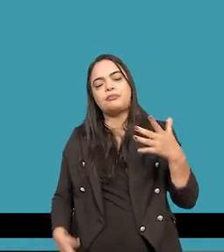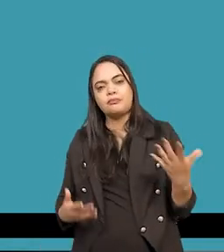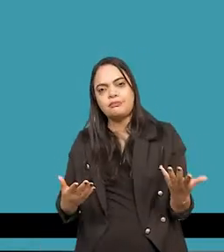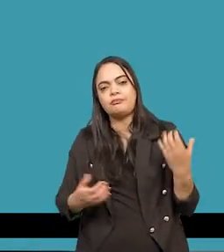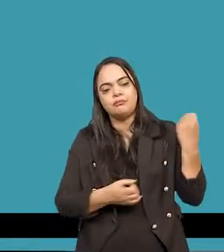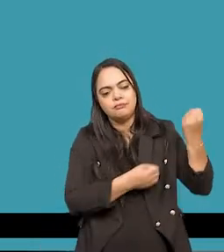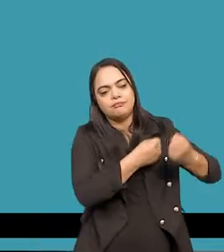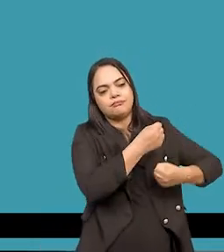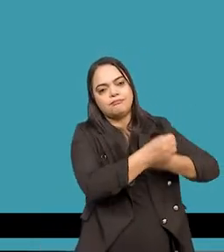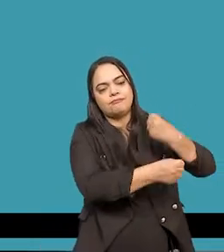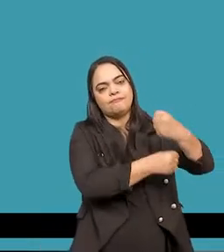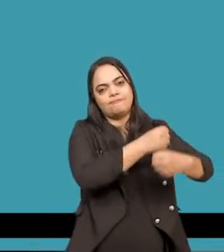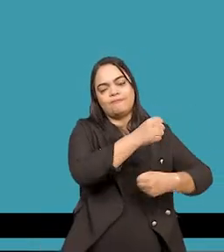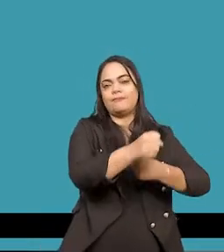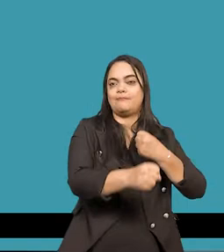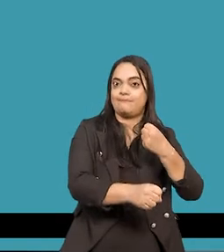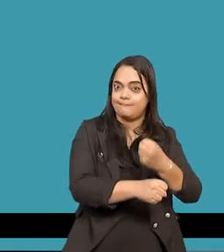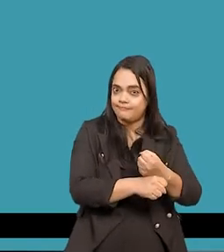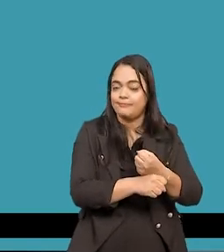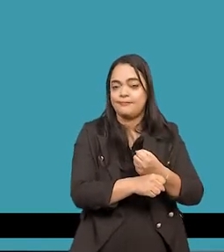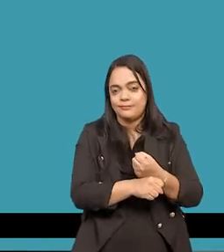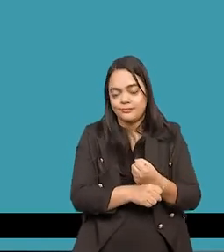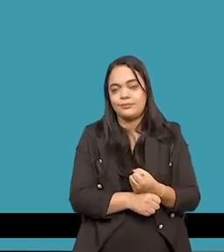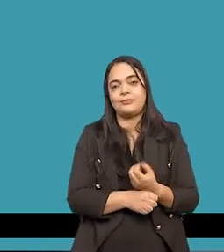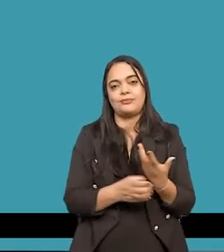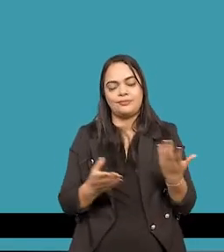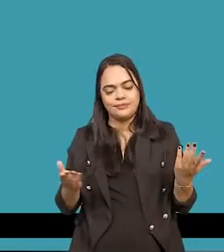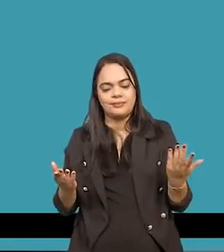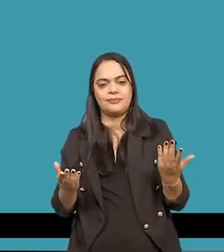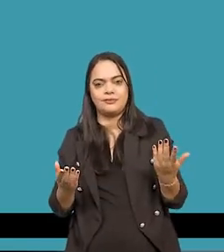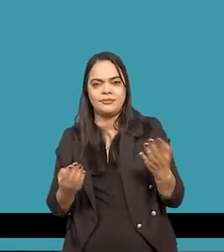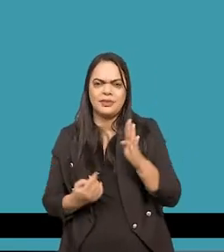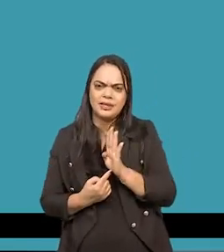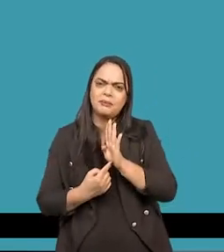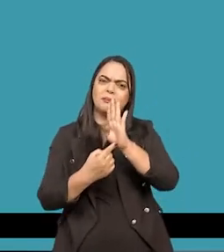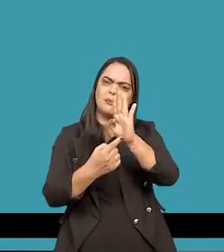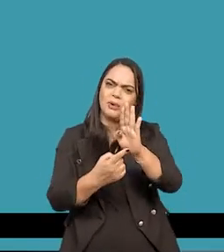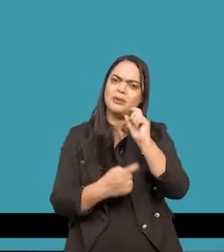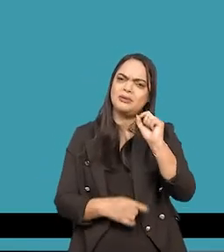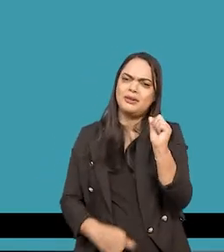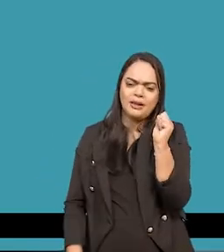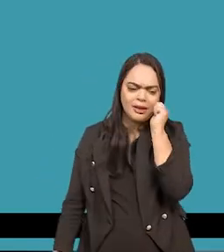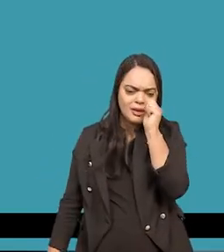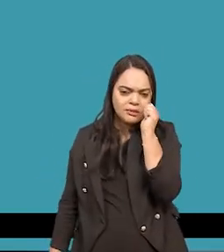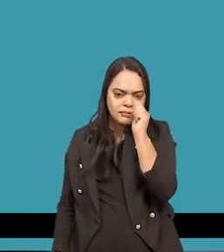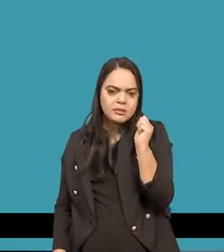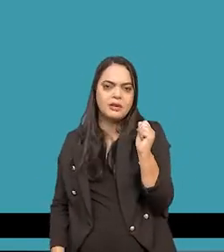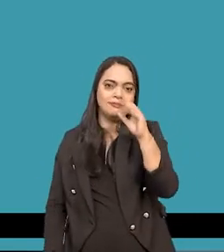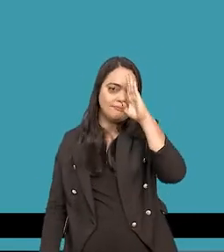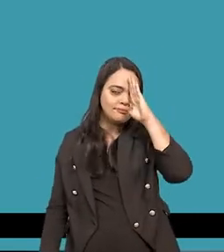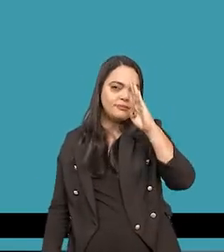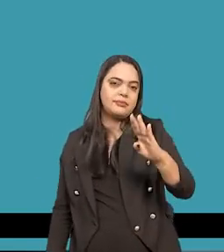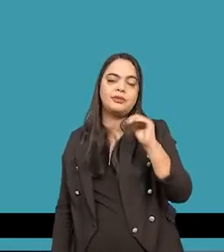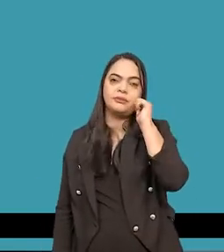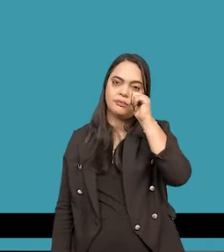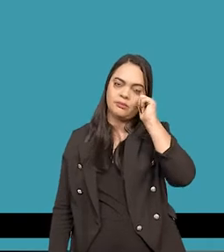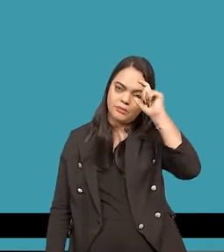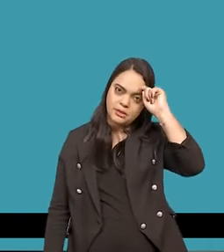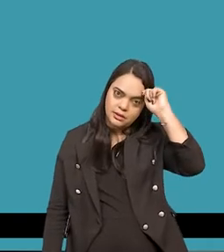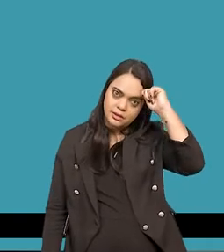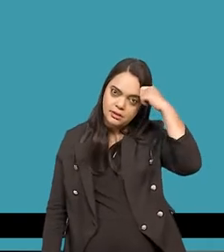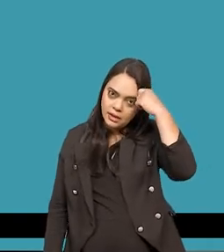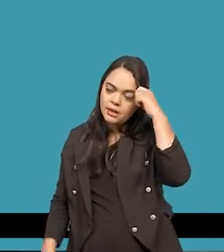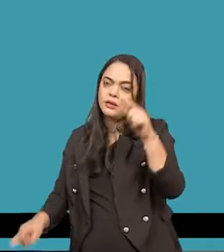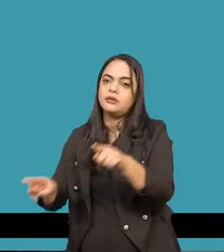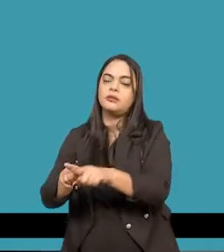longo do tempo, né, como se revela quando essas mulheres, e agora principalmente mulheres negras e